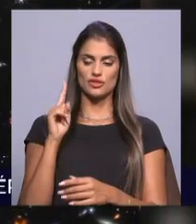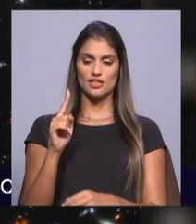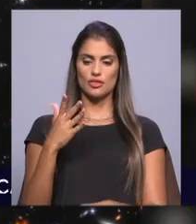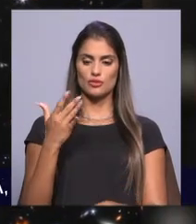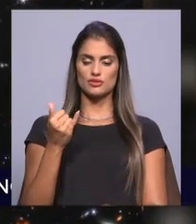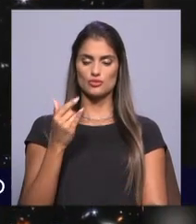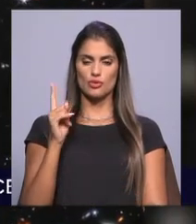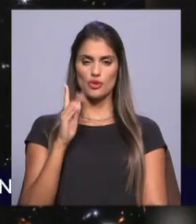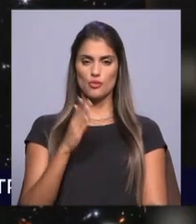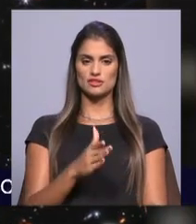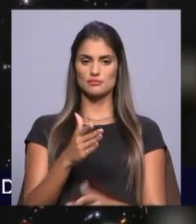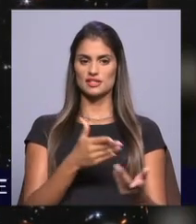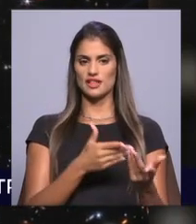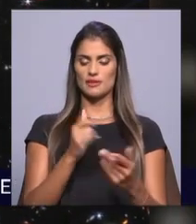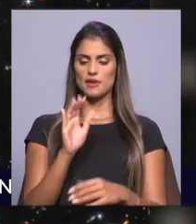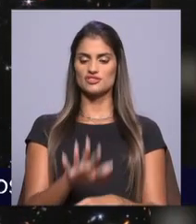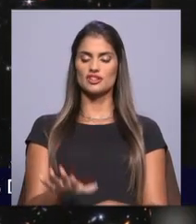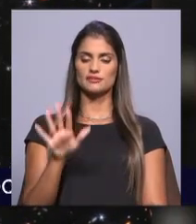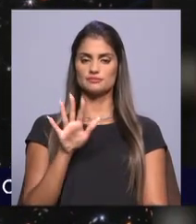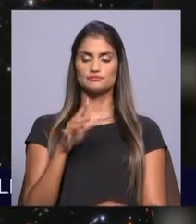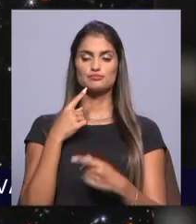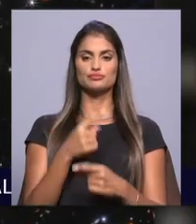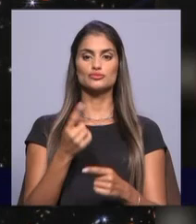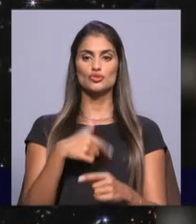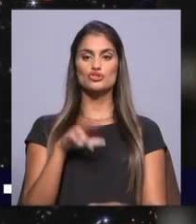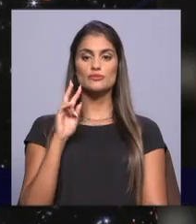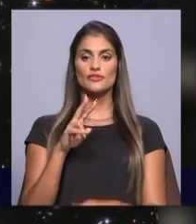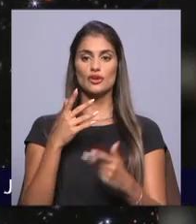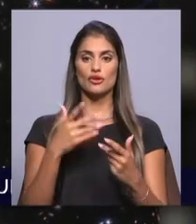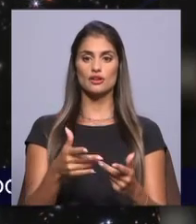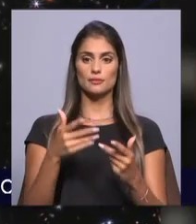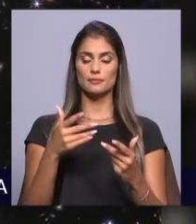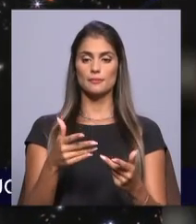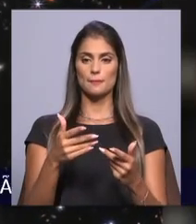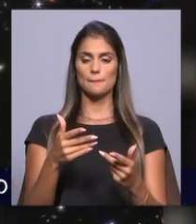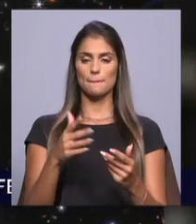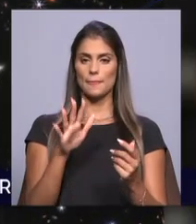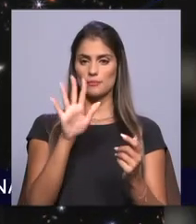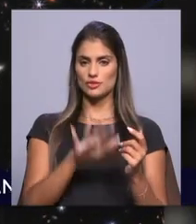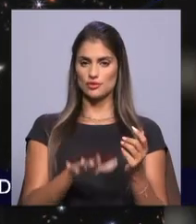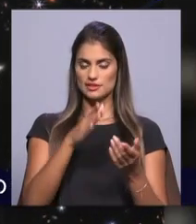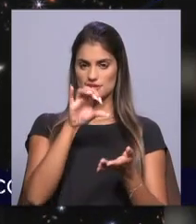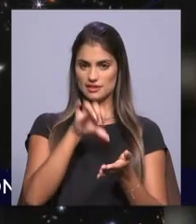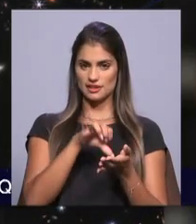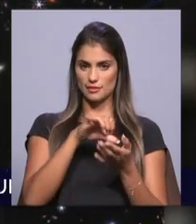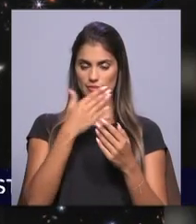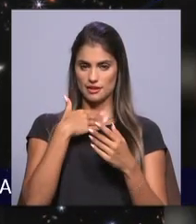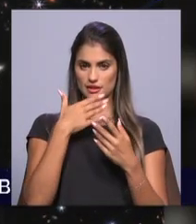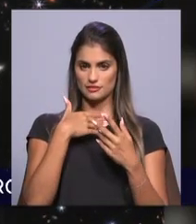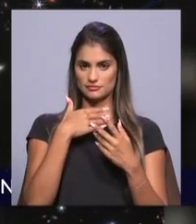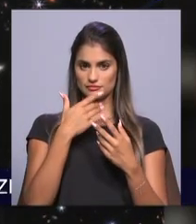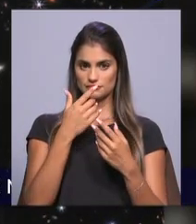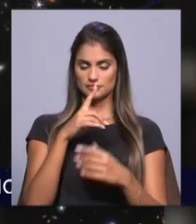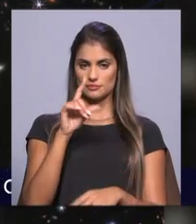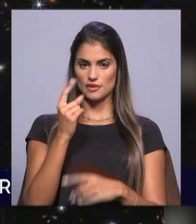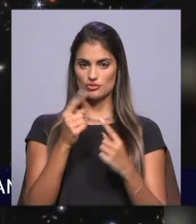11, foi apresentada esta imagem. Ora, o que nós estamos aqui a ver é, olha, uma zona mais central, mais branca,